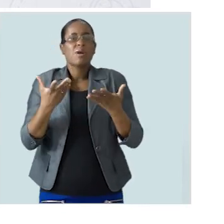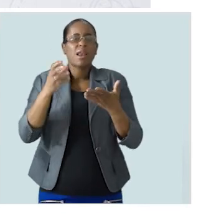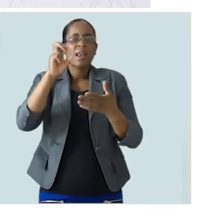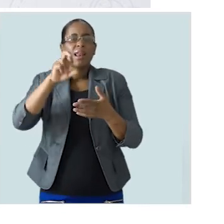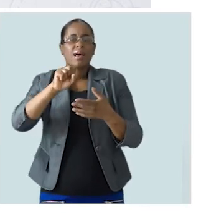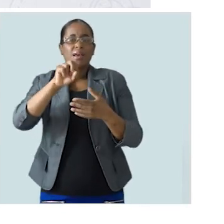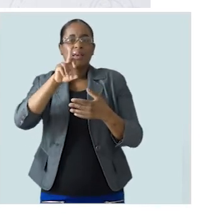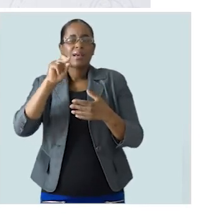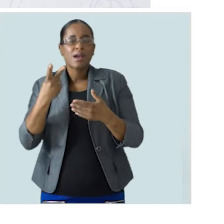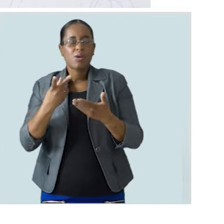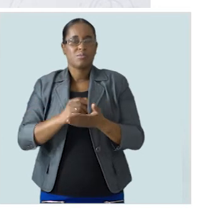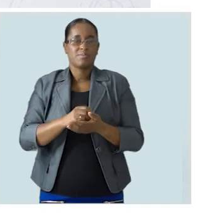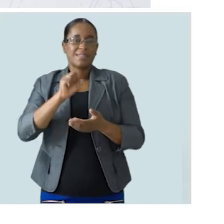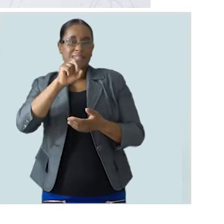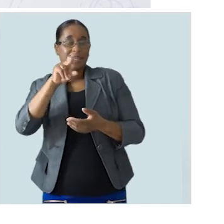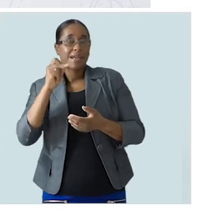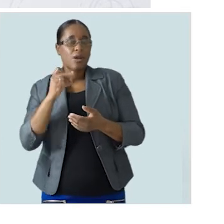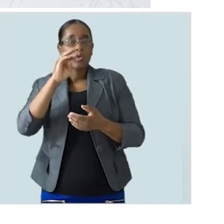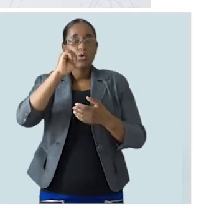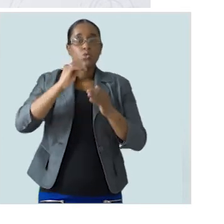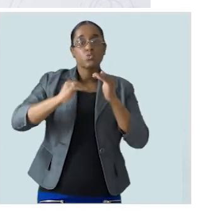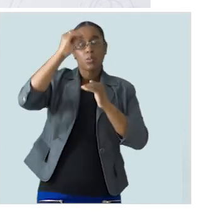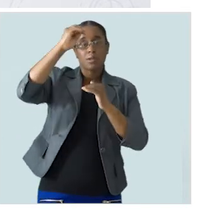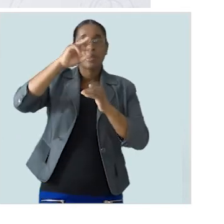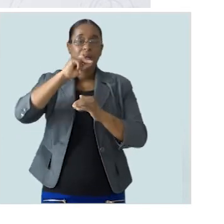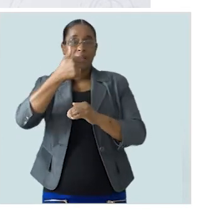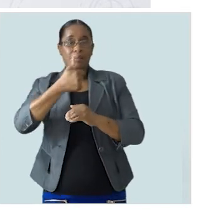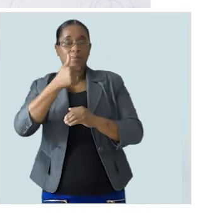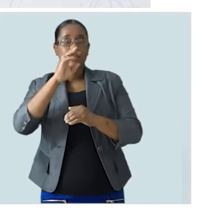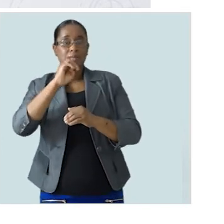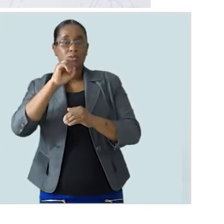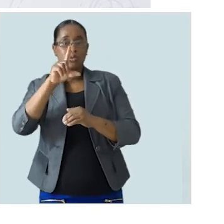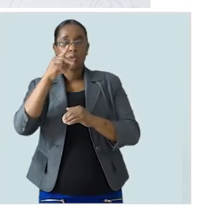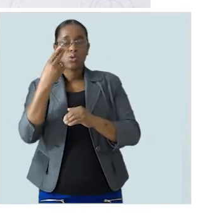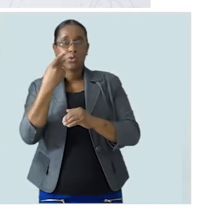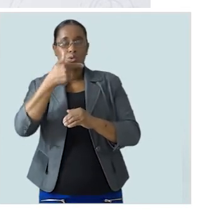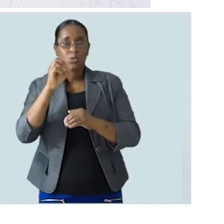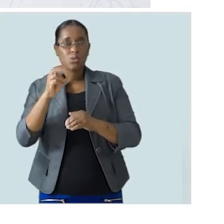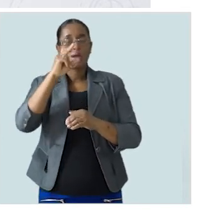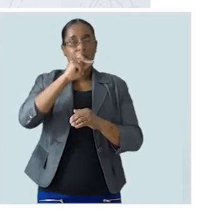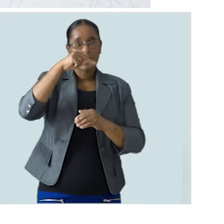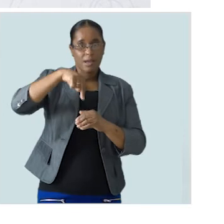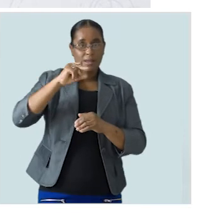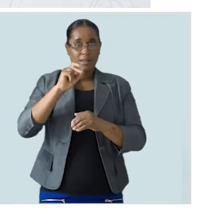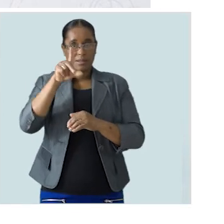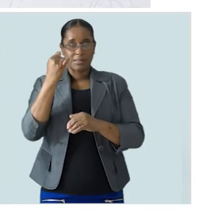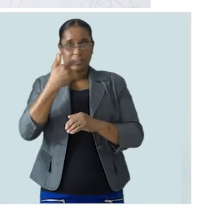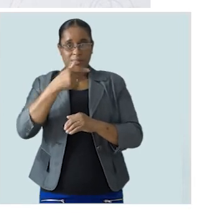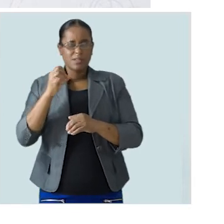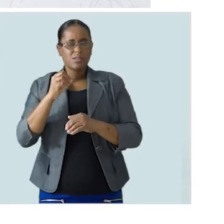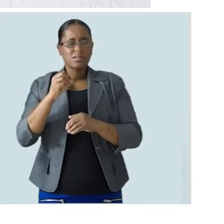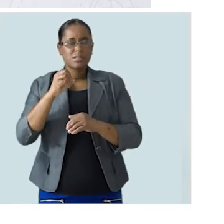Grau superlativo, absoluto, analítico. O filho do lenhador